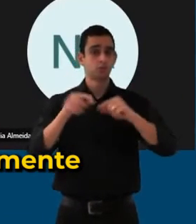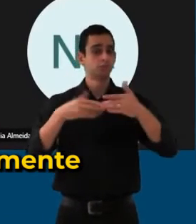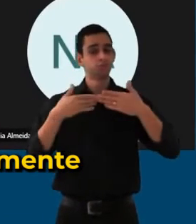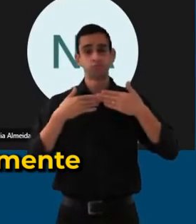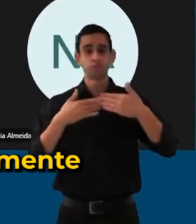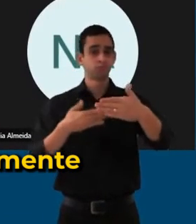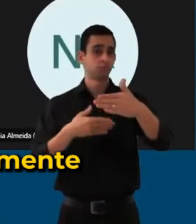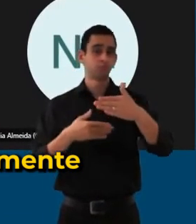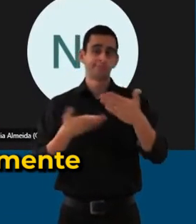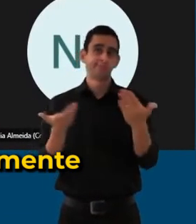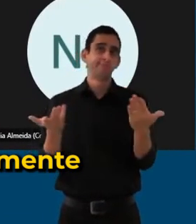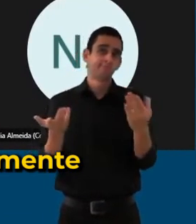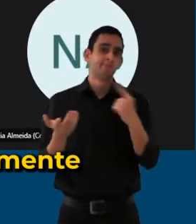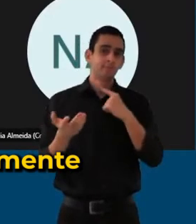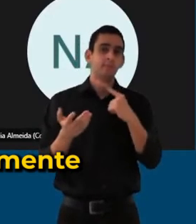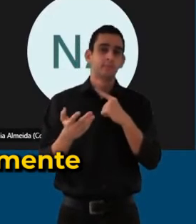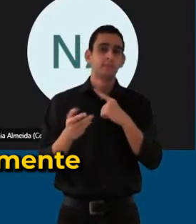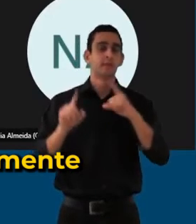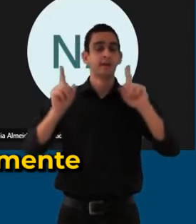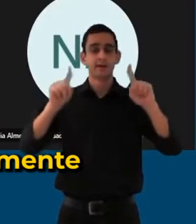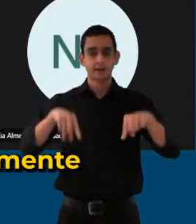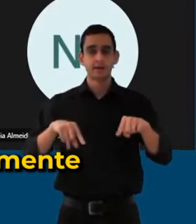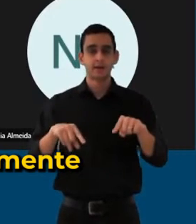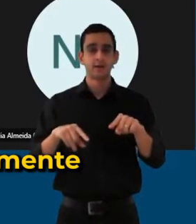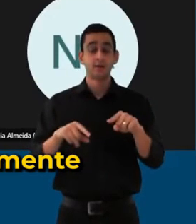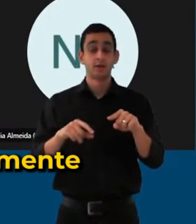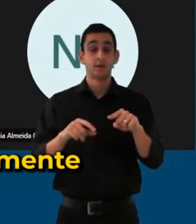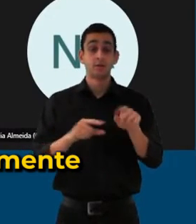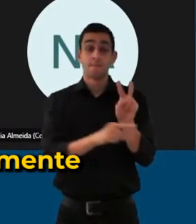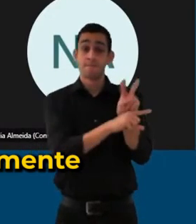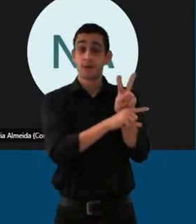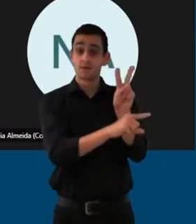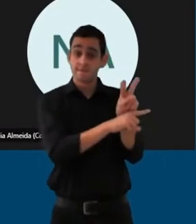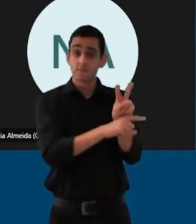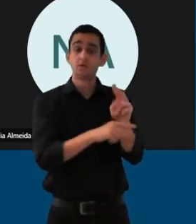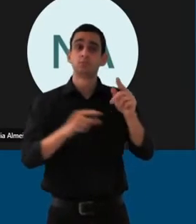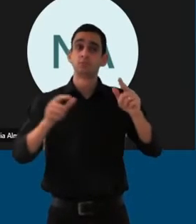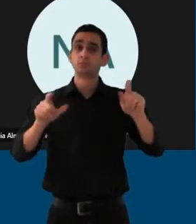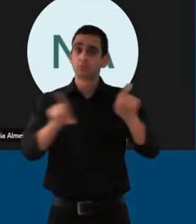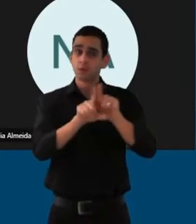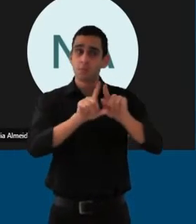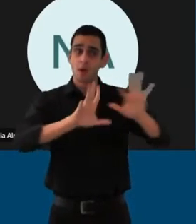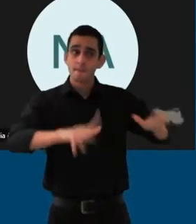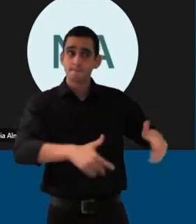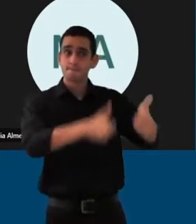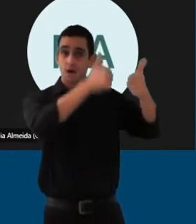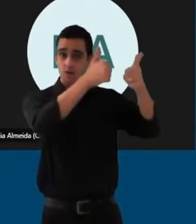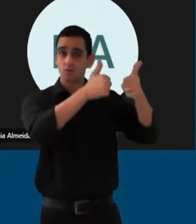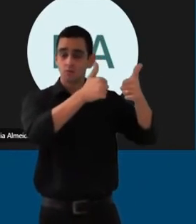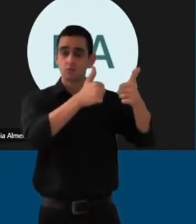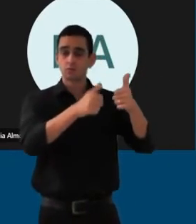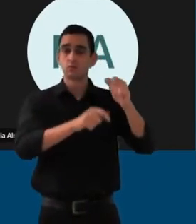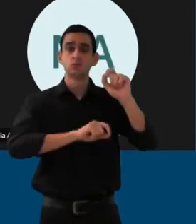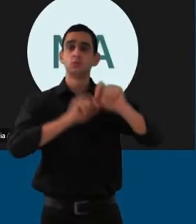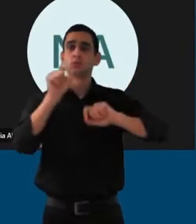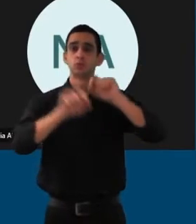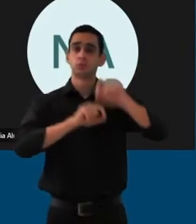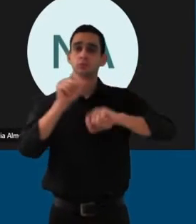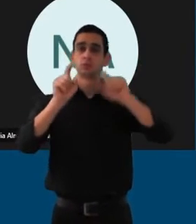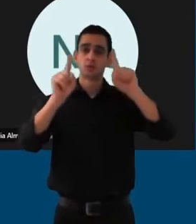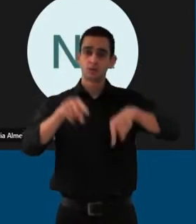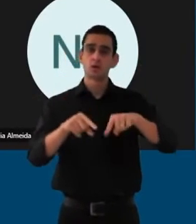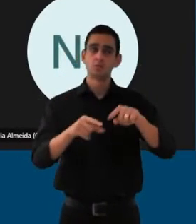nesse movimento que a gente tem de realmente preservar e melhorar, né, não só a